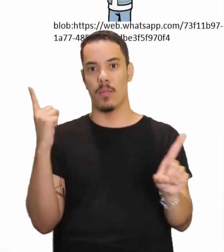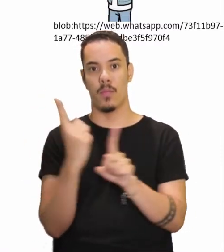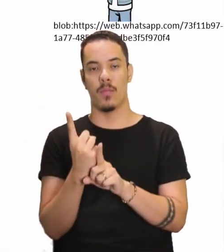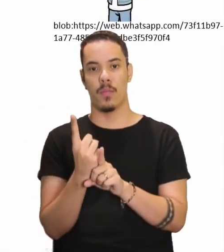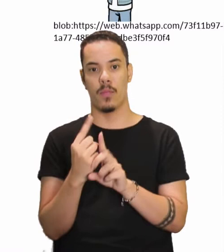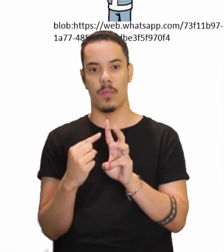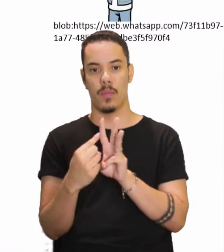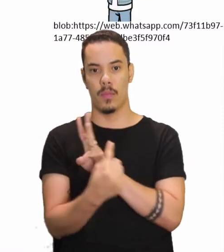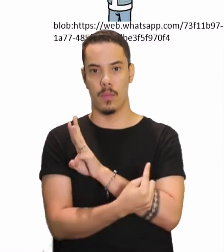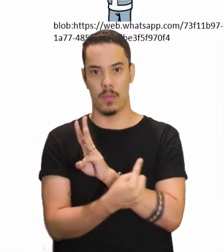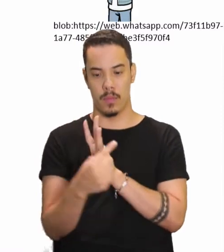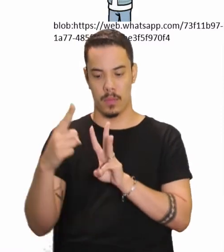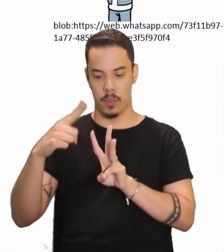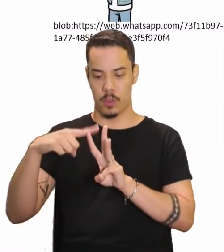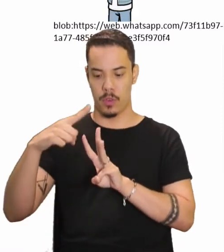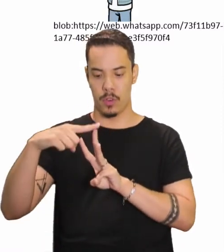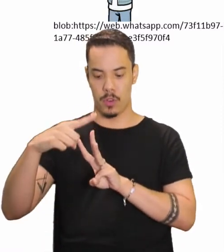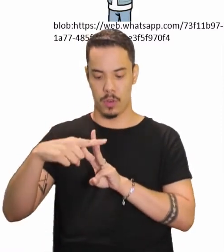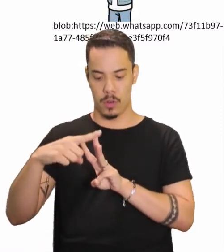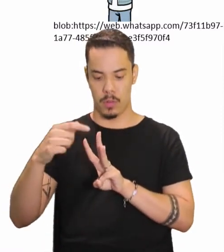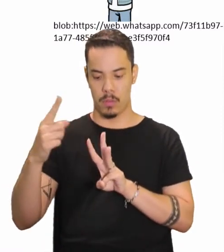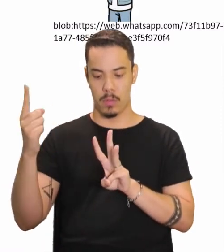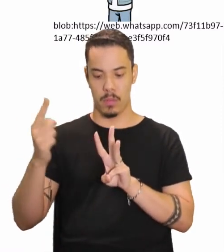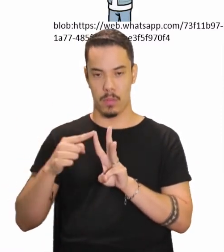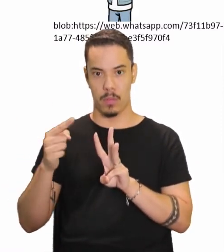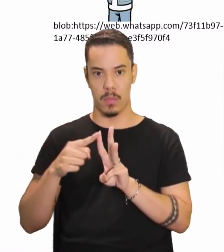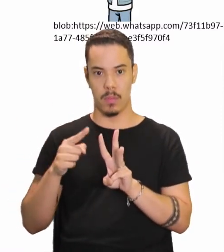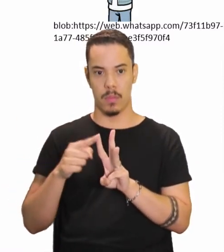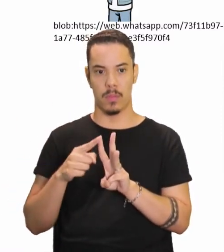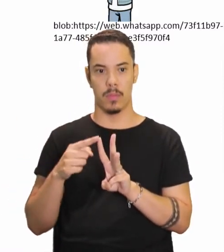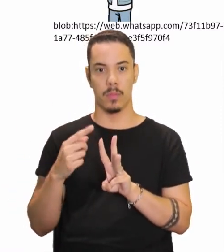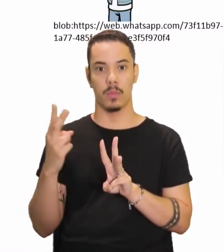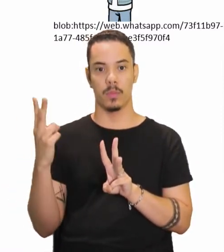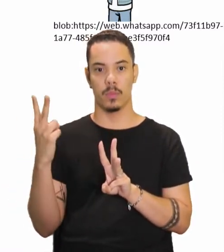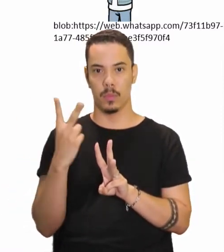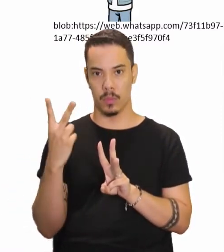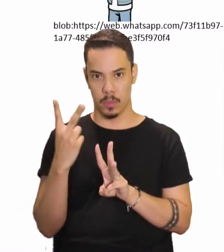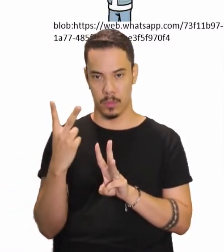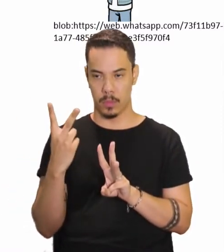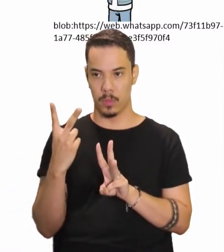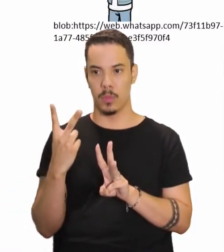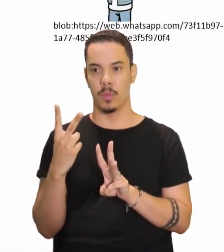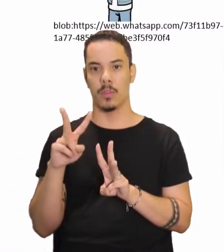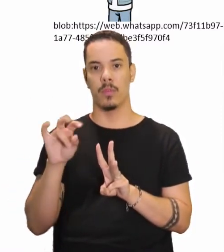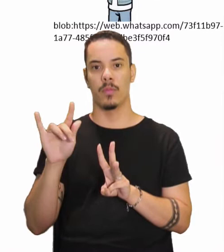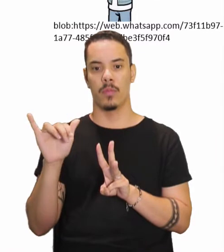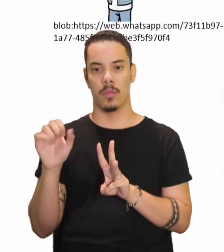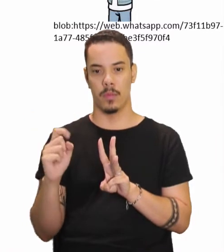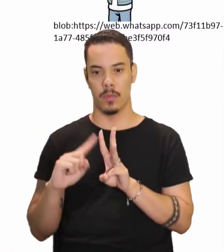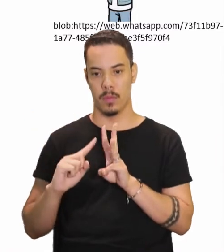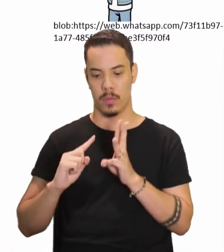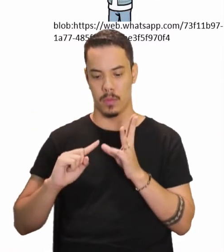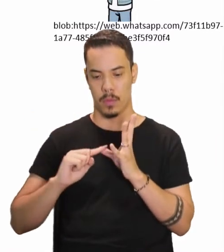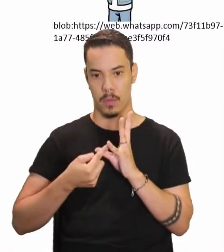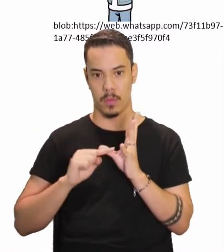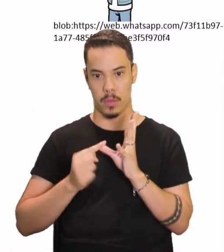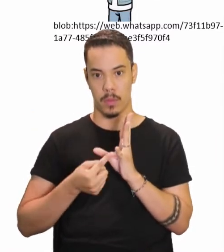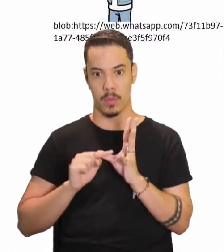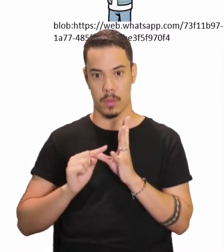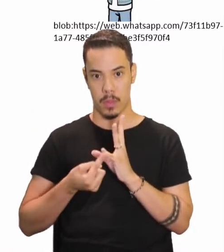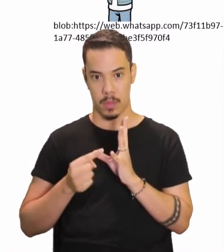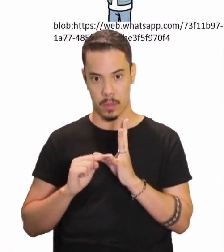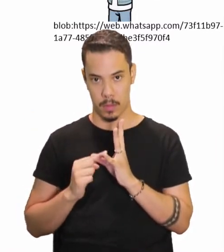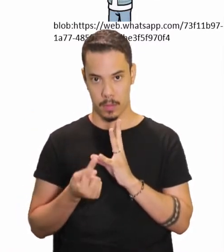três tipos. Nós vamos ter primeiro um encontro de ditongo, duas vogais na mesma